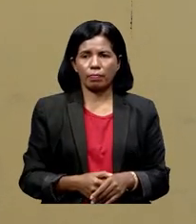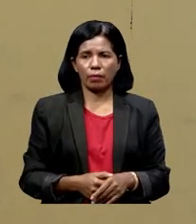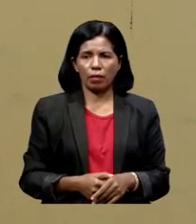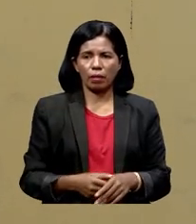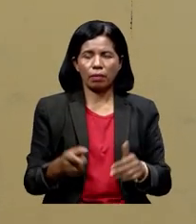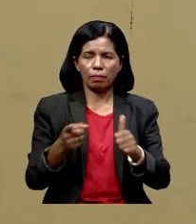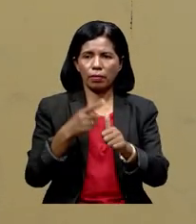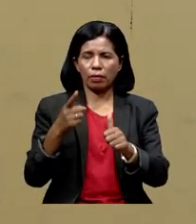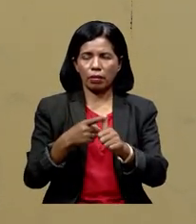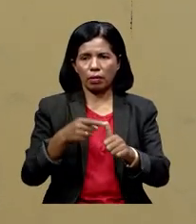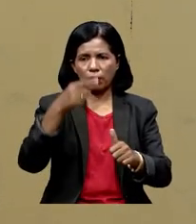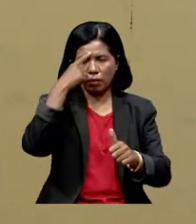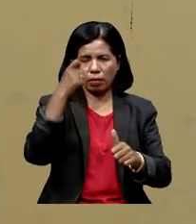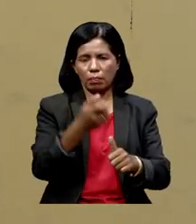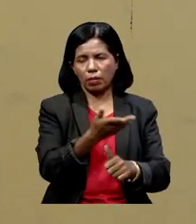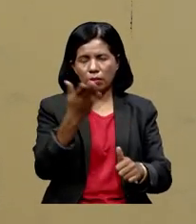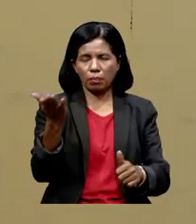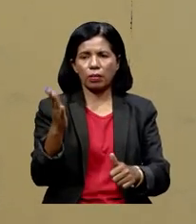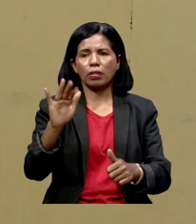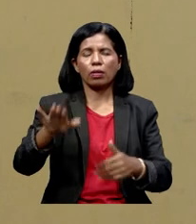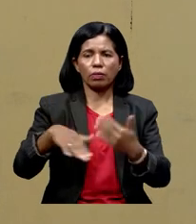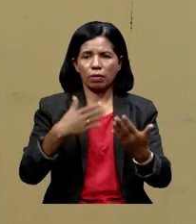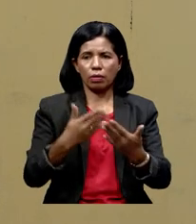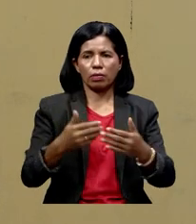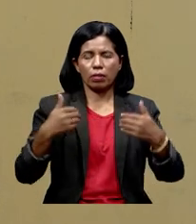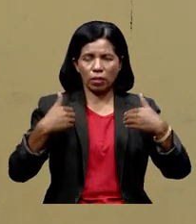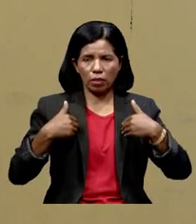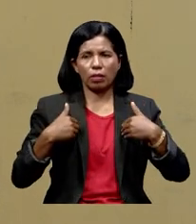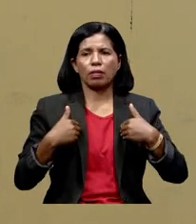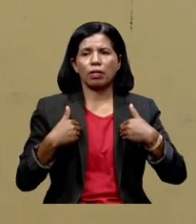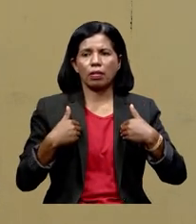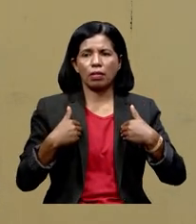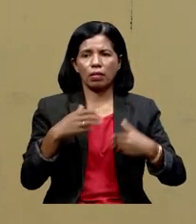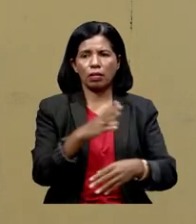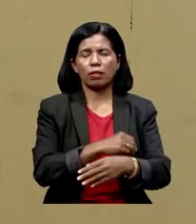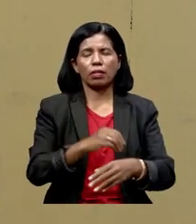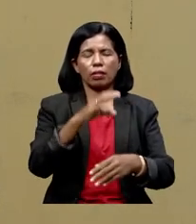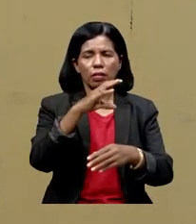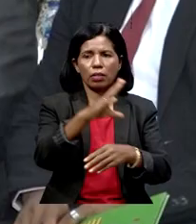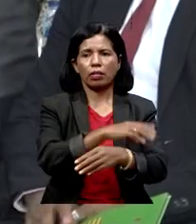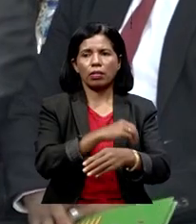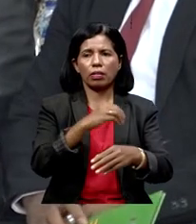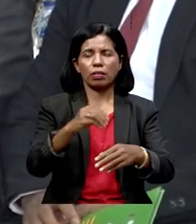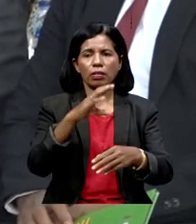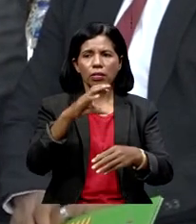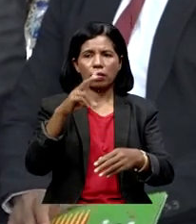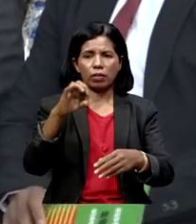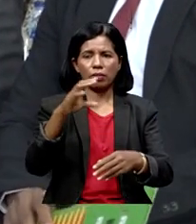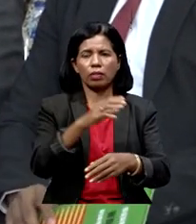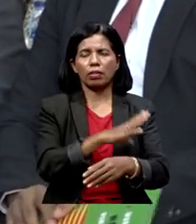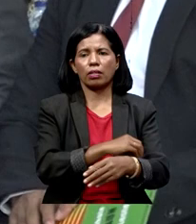Primeiro, também, a pode ser a técnica, e a dúvida, sigilo, caiba sigilo,